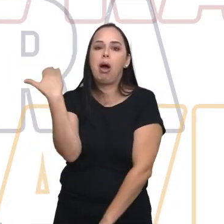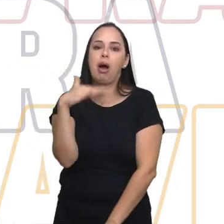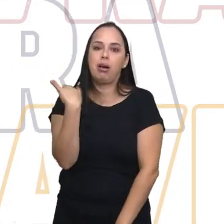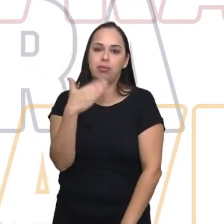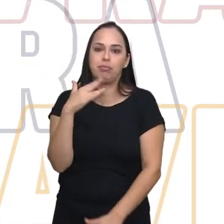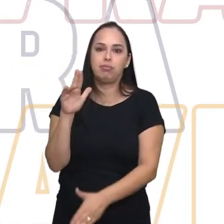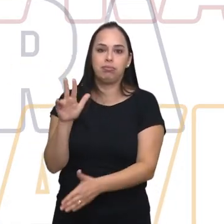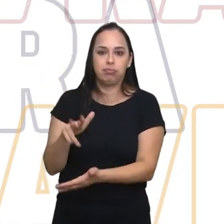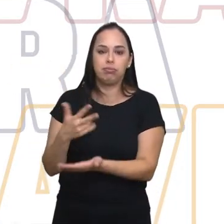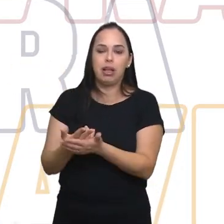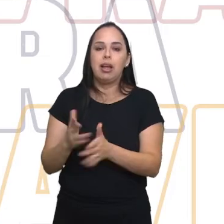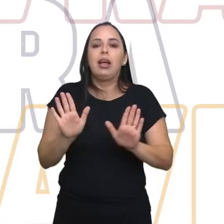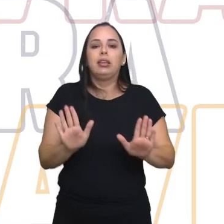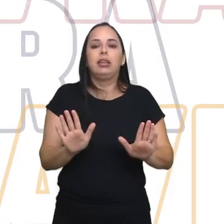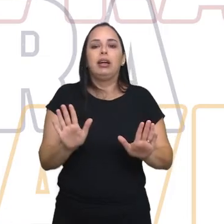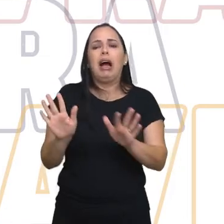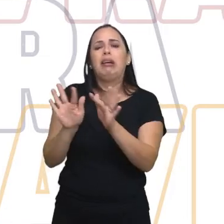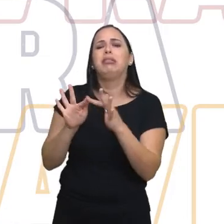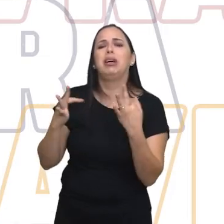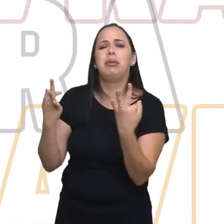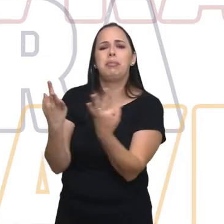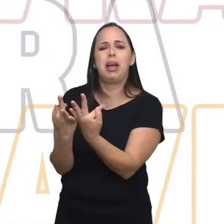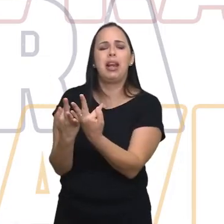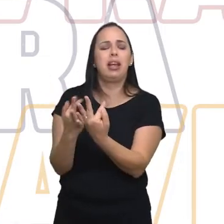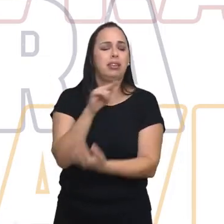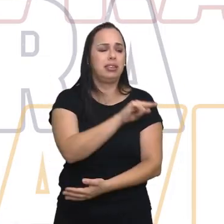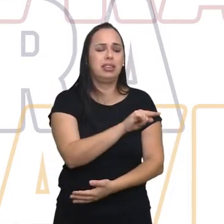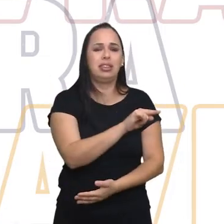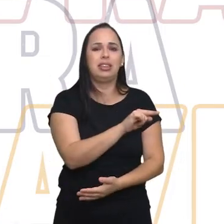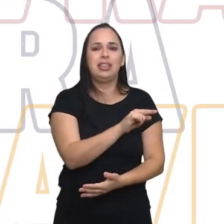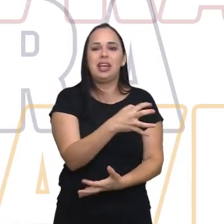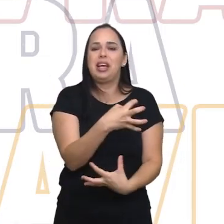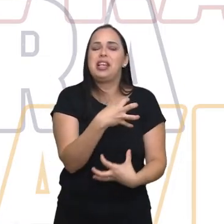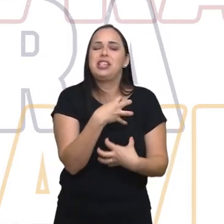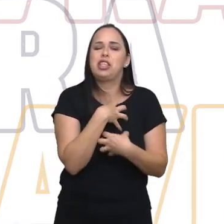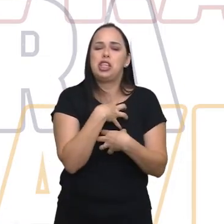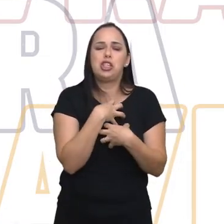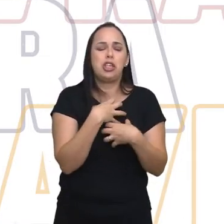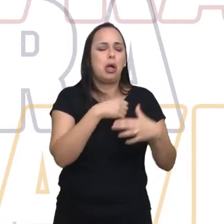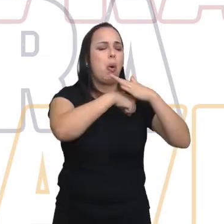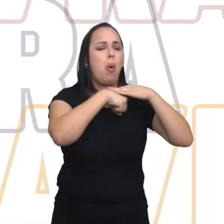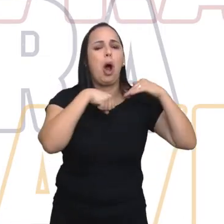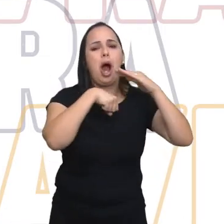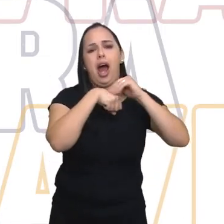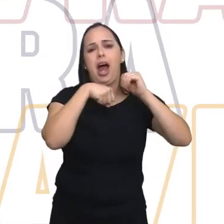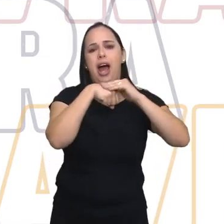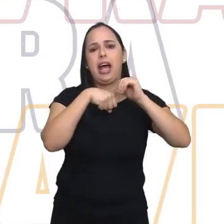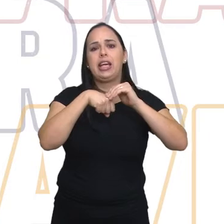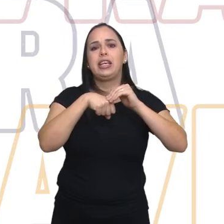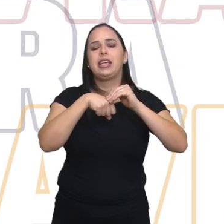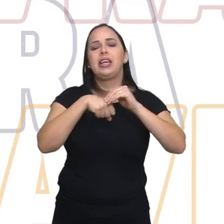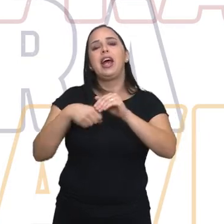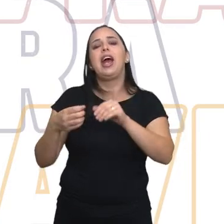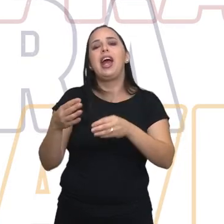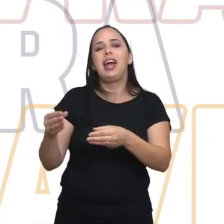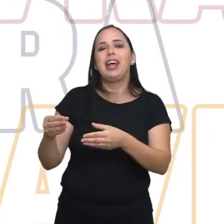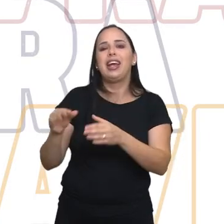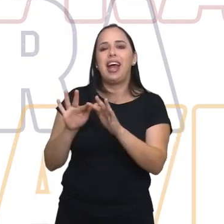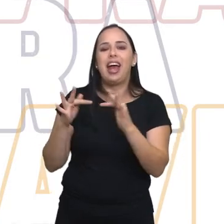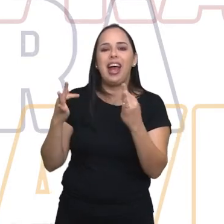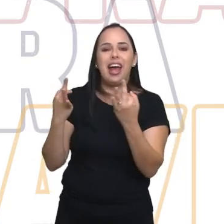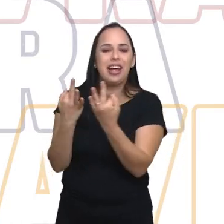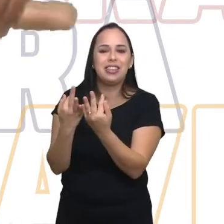A esposa dele veio a falecer, então chegou toda a família dele, ele trouxe a família dele, ele se sentia tão acolhido, tão amado, que